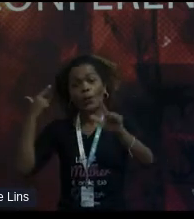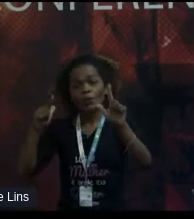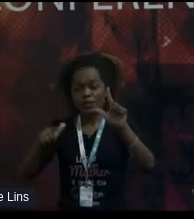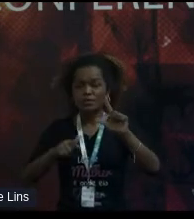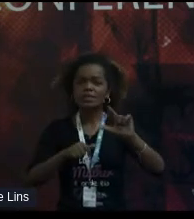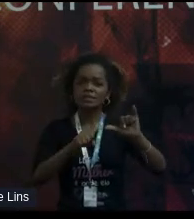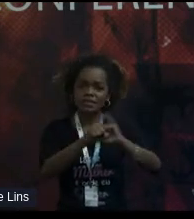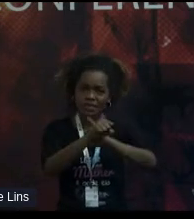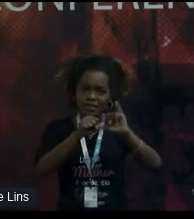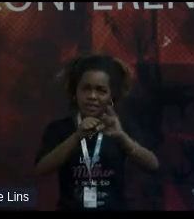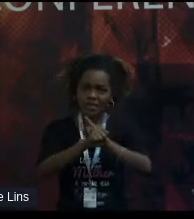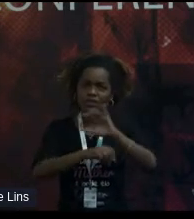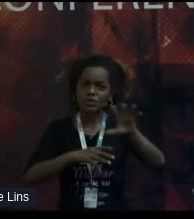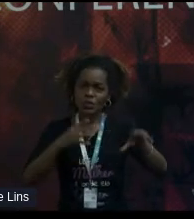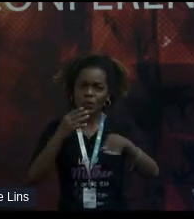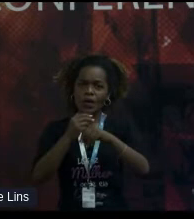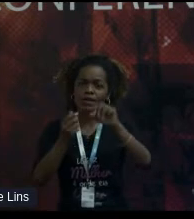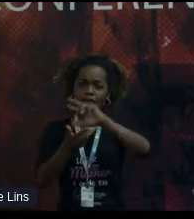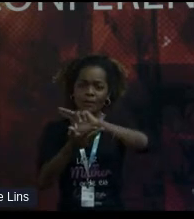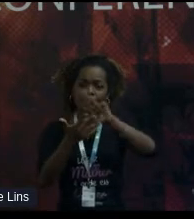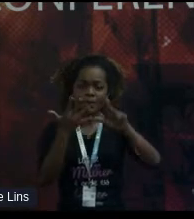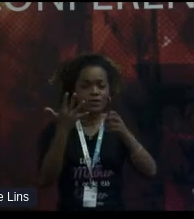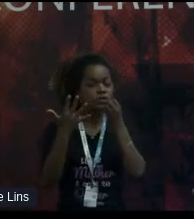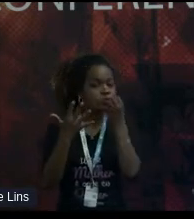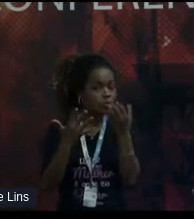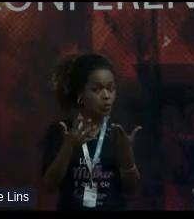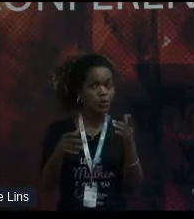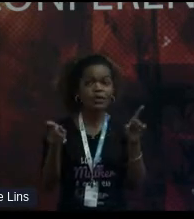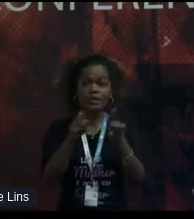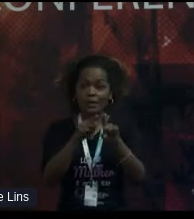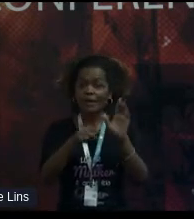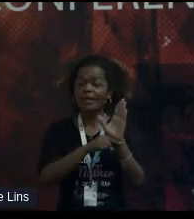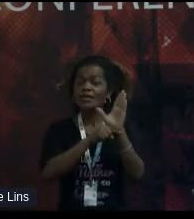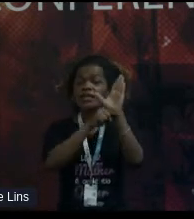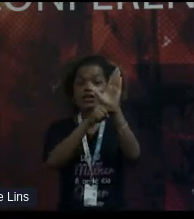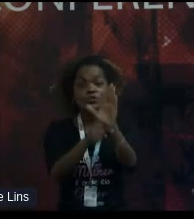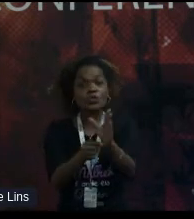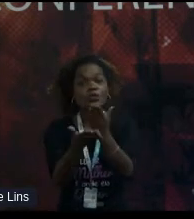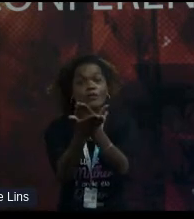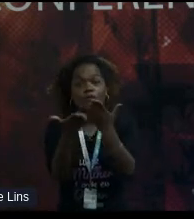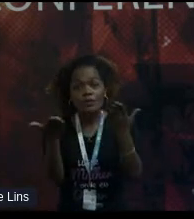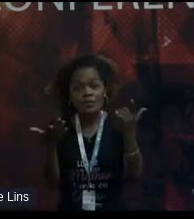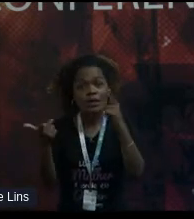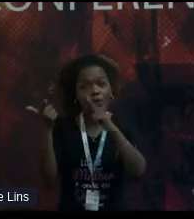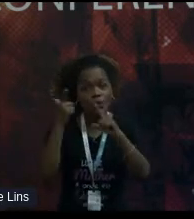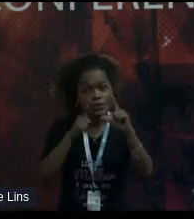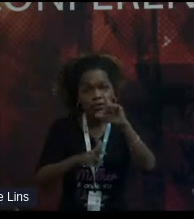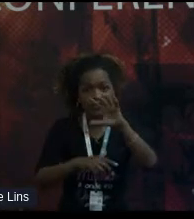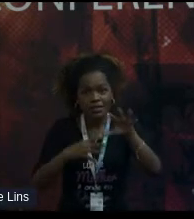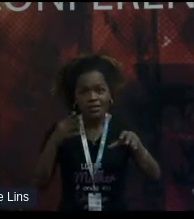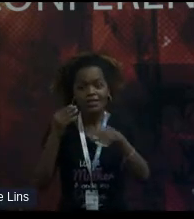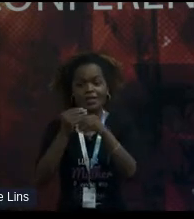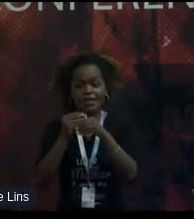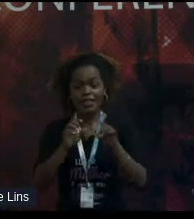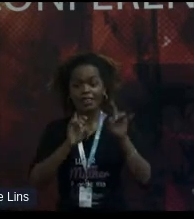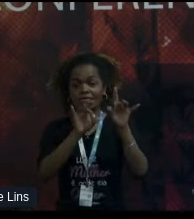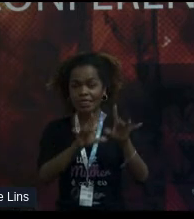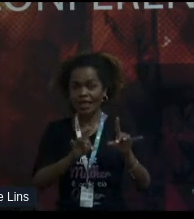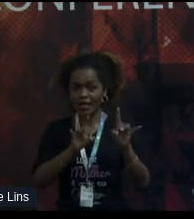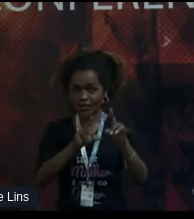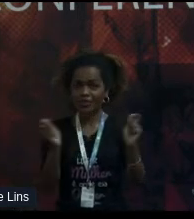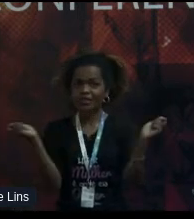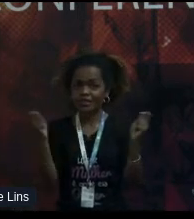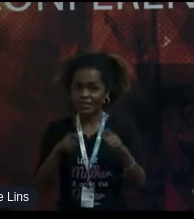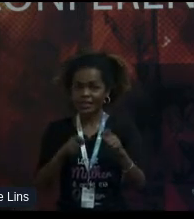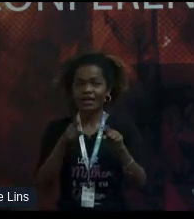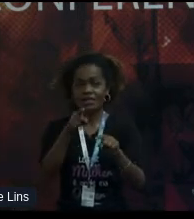UA-ARIA, que são muito bons e que vai te ajudar a sanar um pouco do débito técnico que pode estar existindo no que